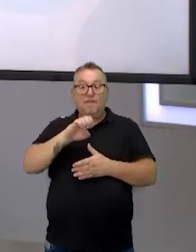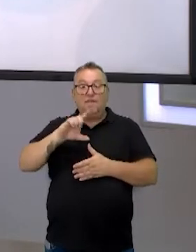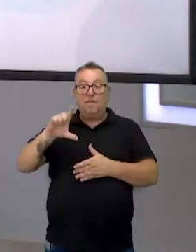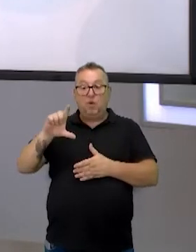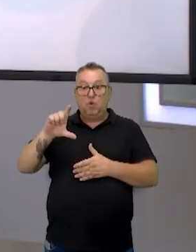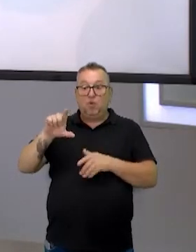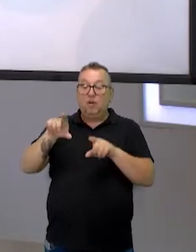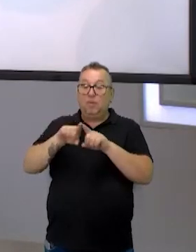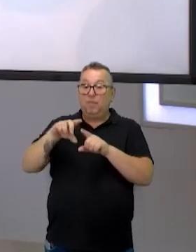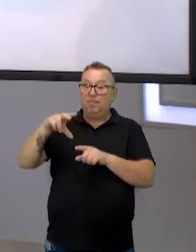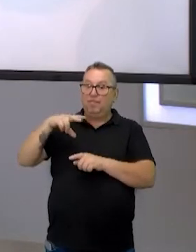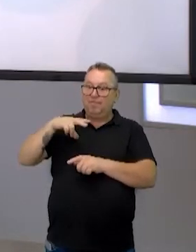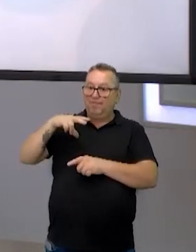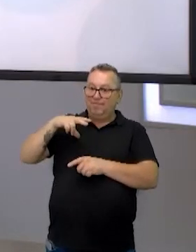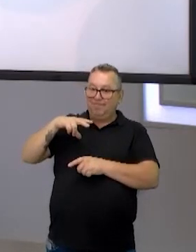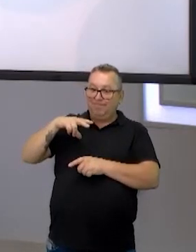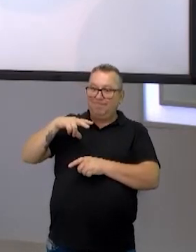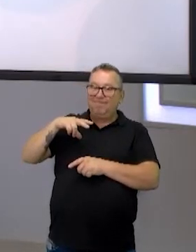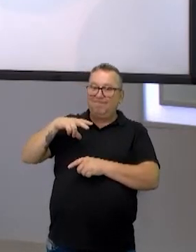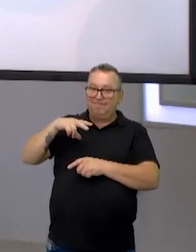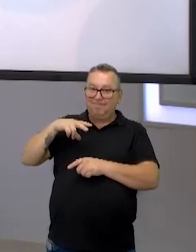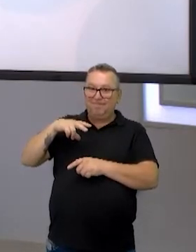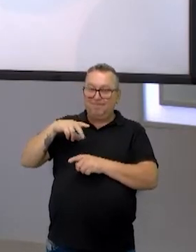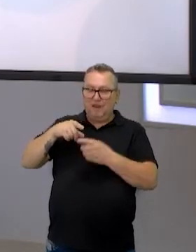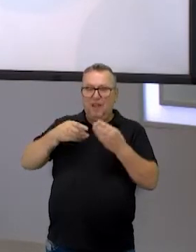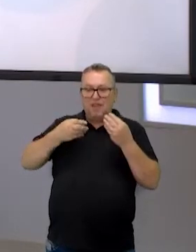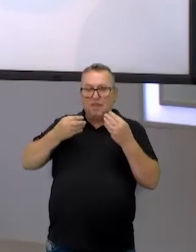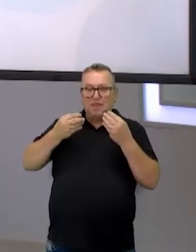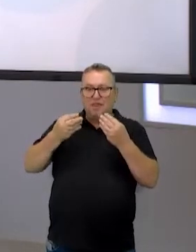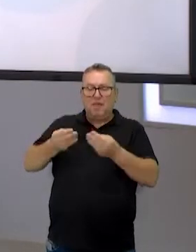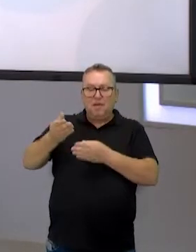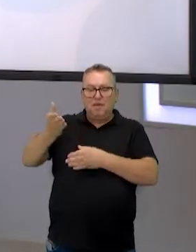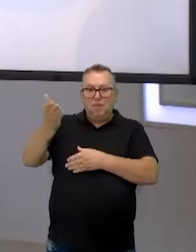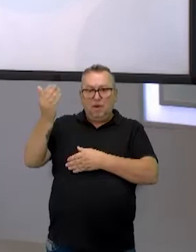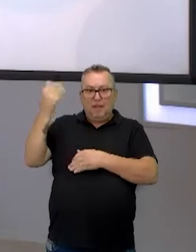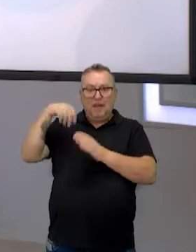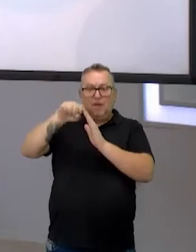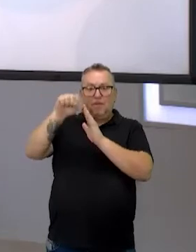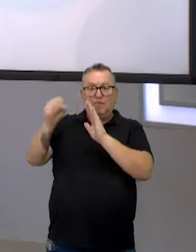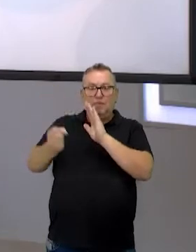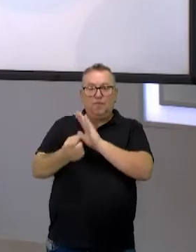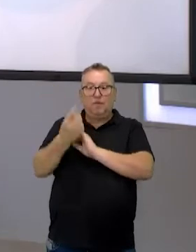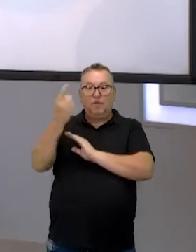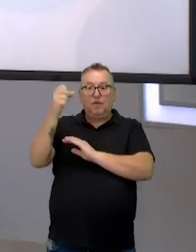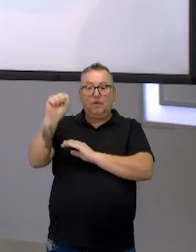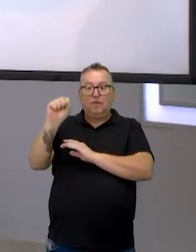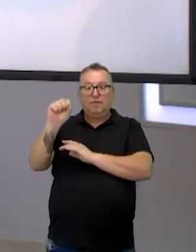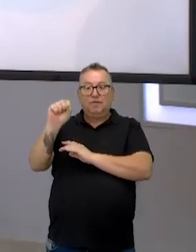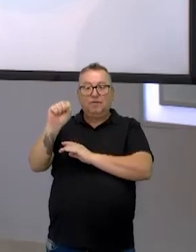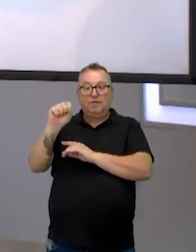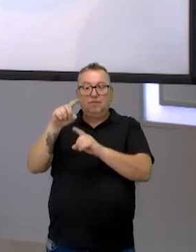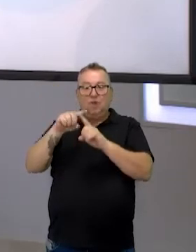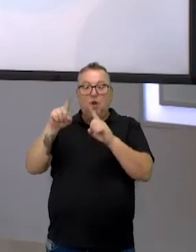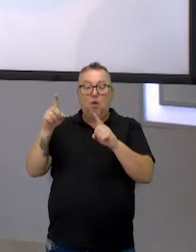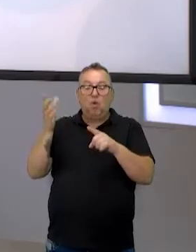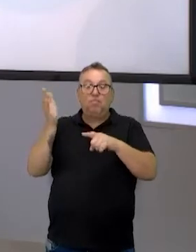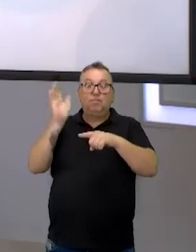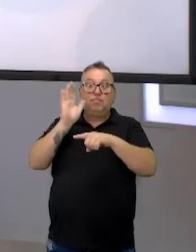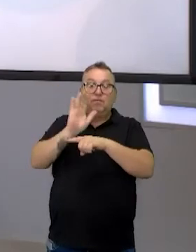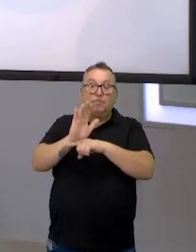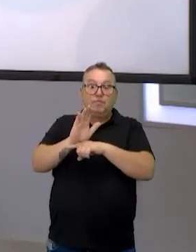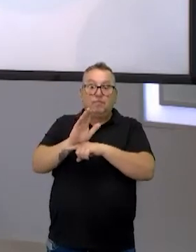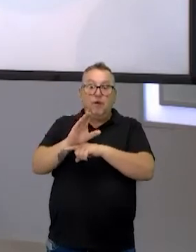e individuais, que são consagradas desde o século XVIII, lá com a contribuição